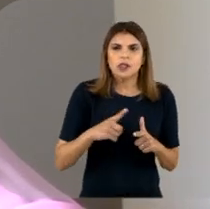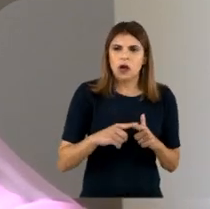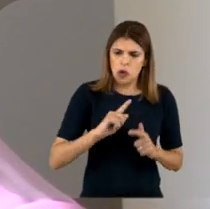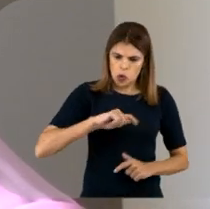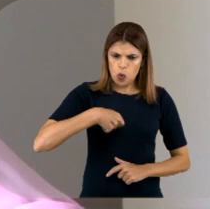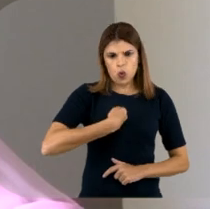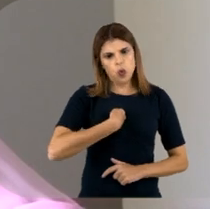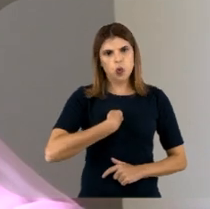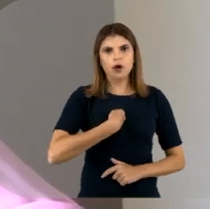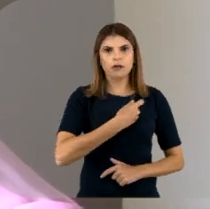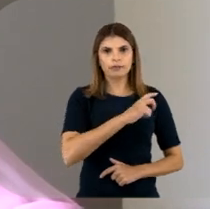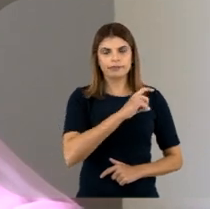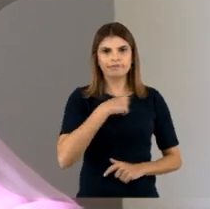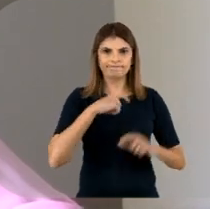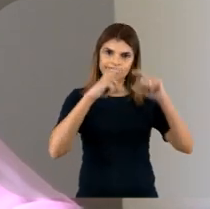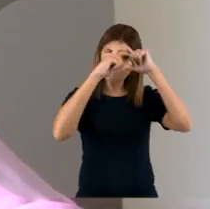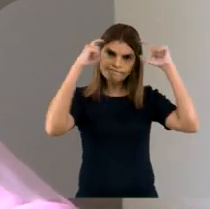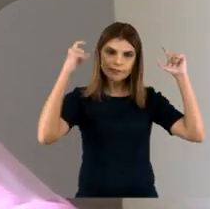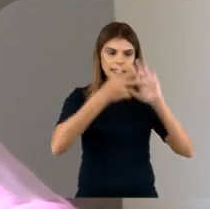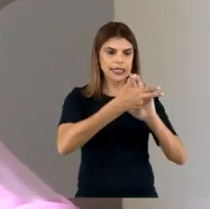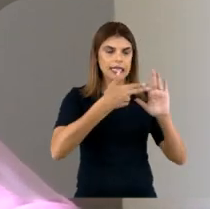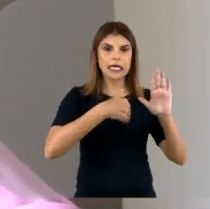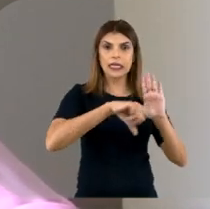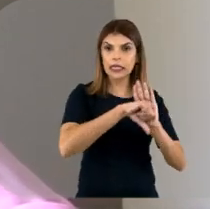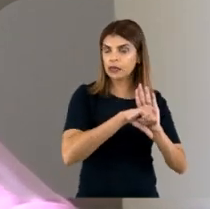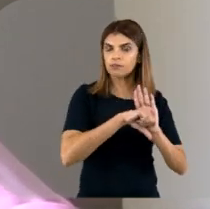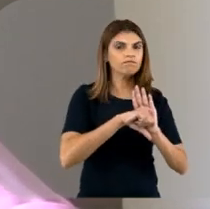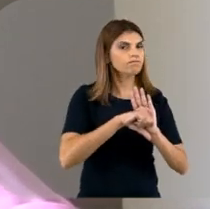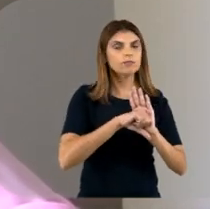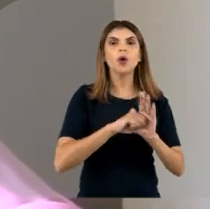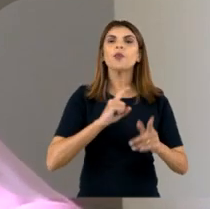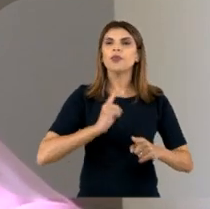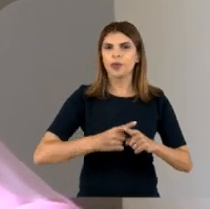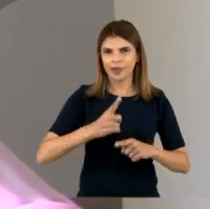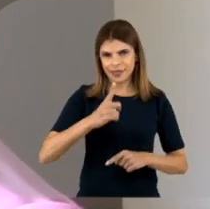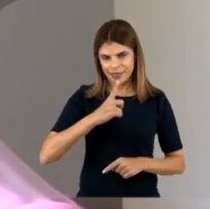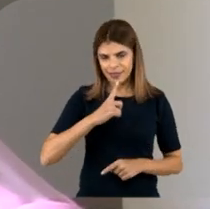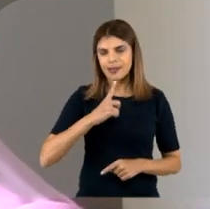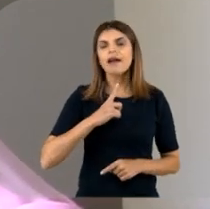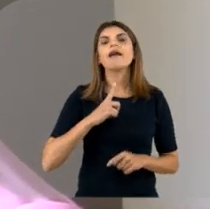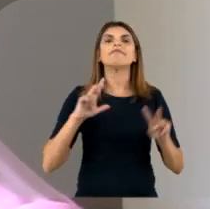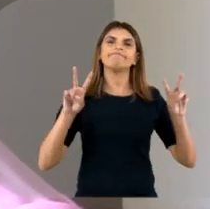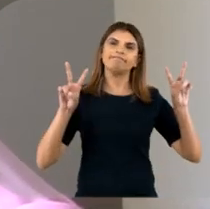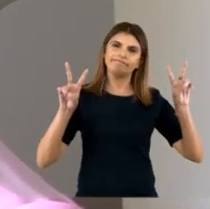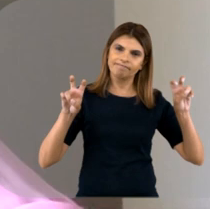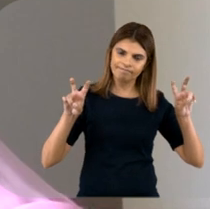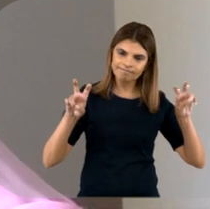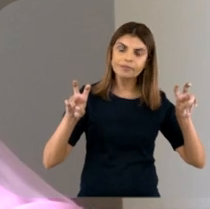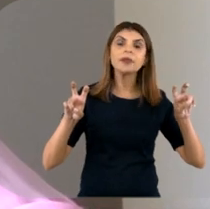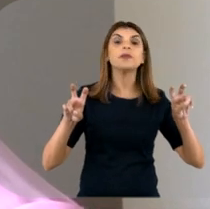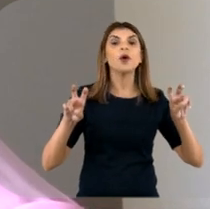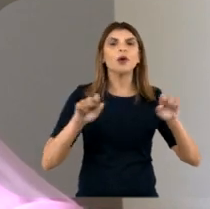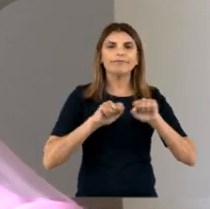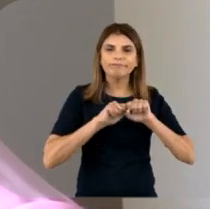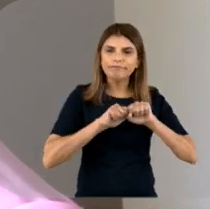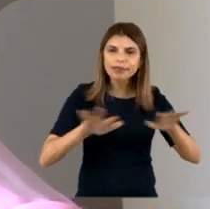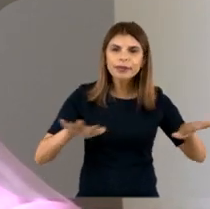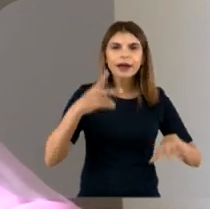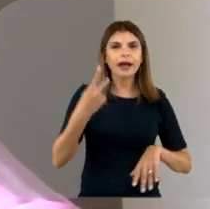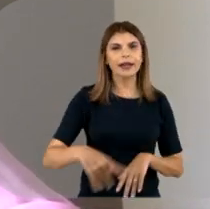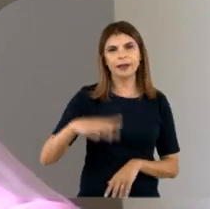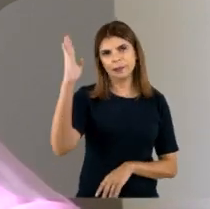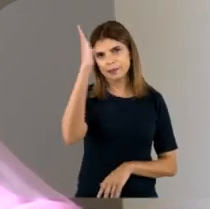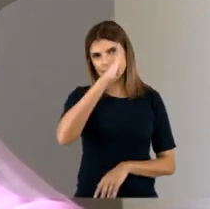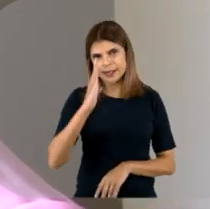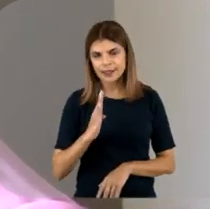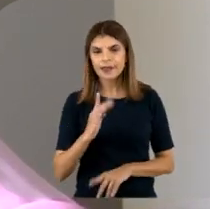situação de criminalidade. Principalmente porque temos como uma considerada epidemia